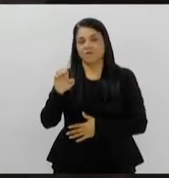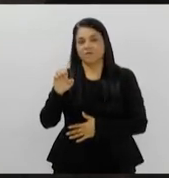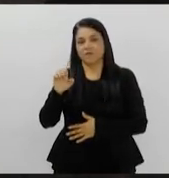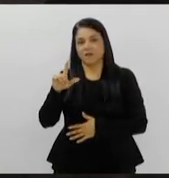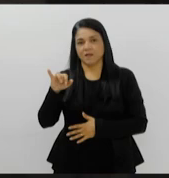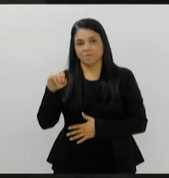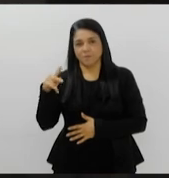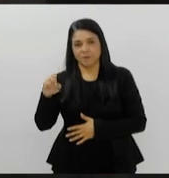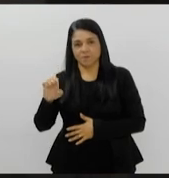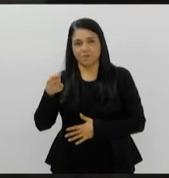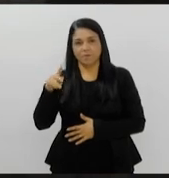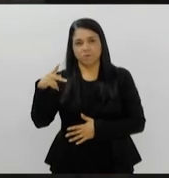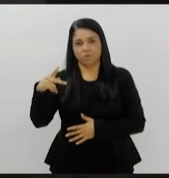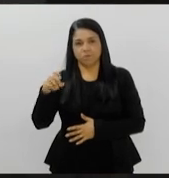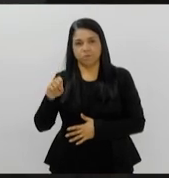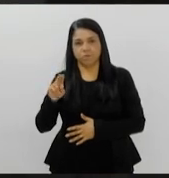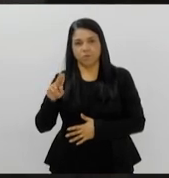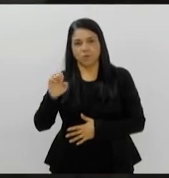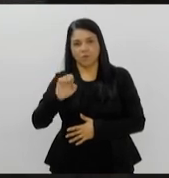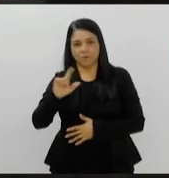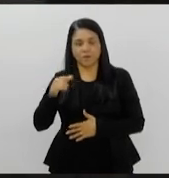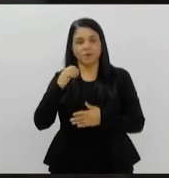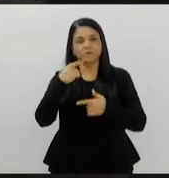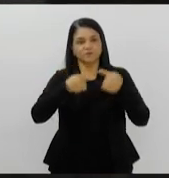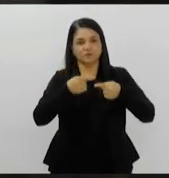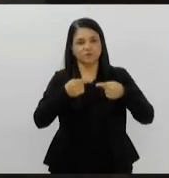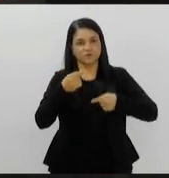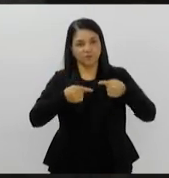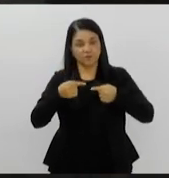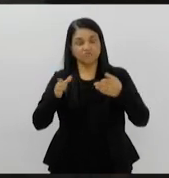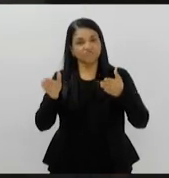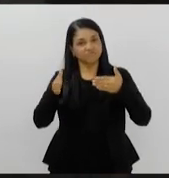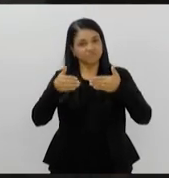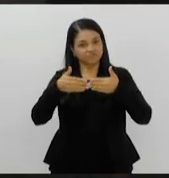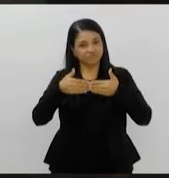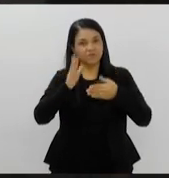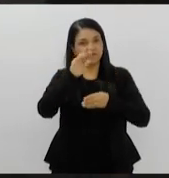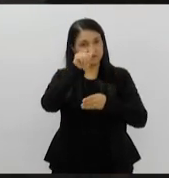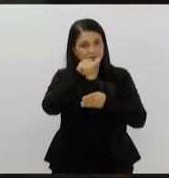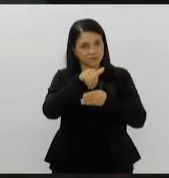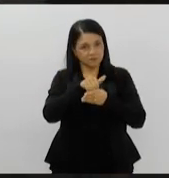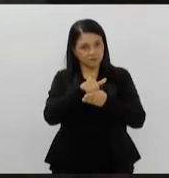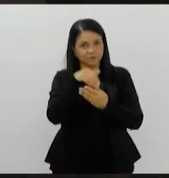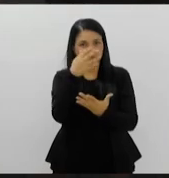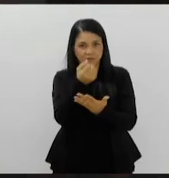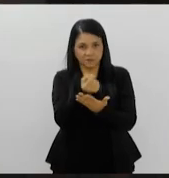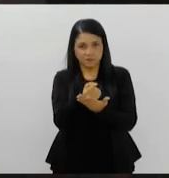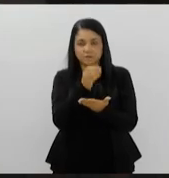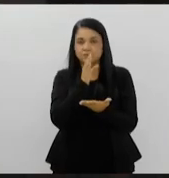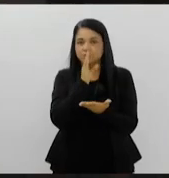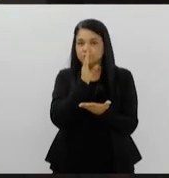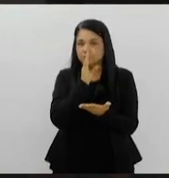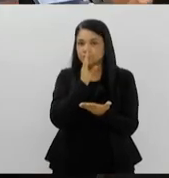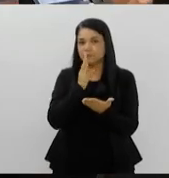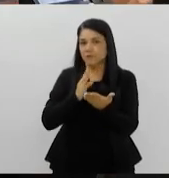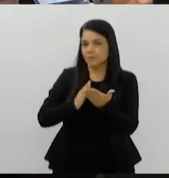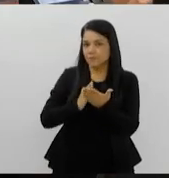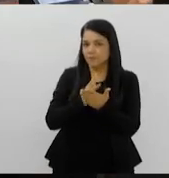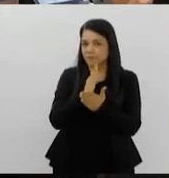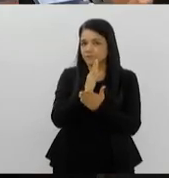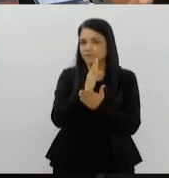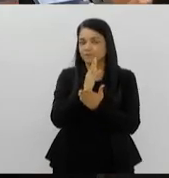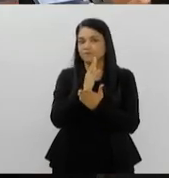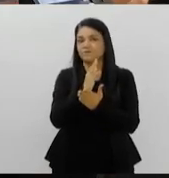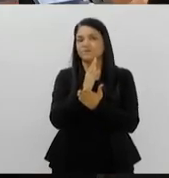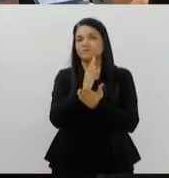Em discussão, não havendo quem queira discutir, encerrada a discussão. Em votação, senhores que aprovam, permaneçam como estão. Aprovado,